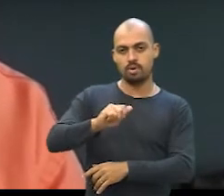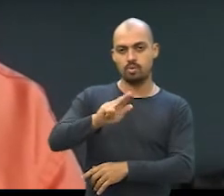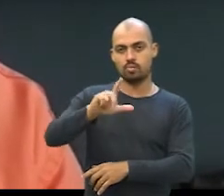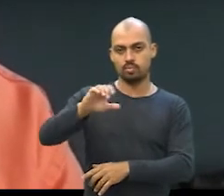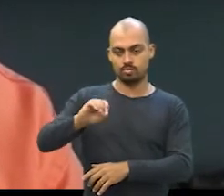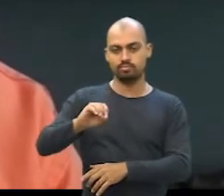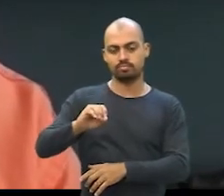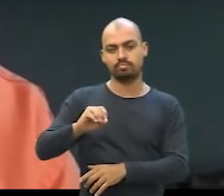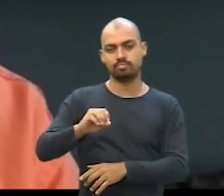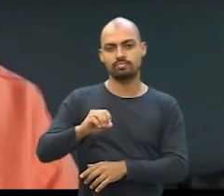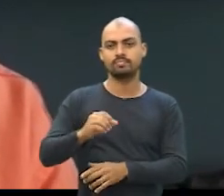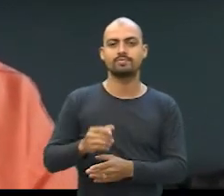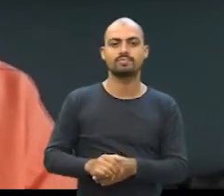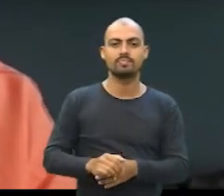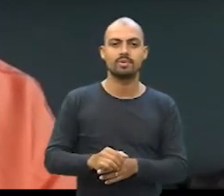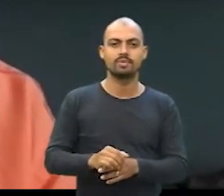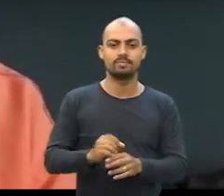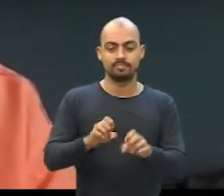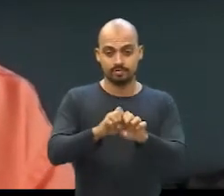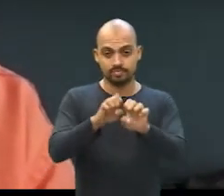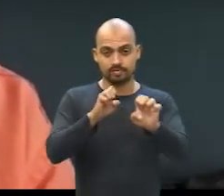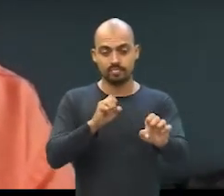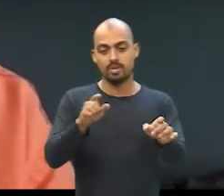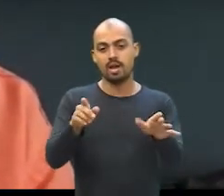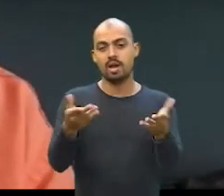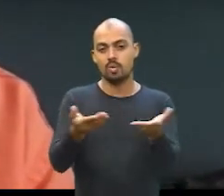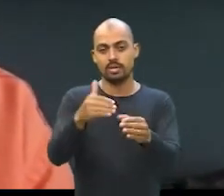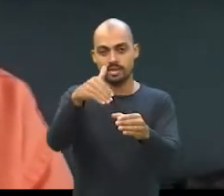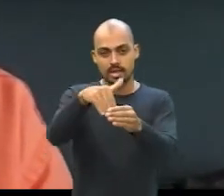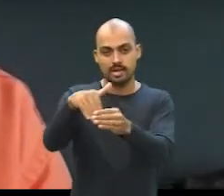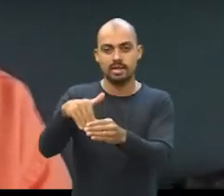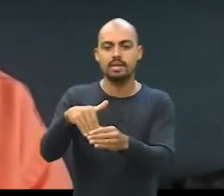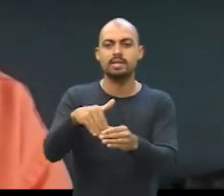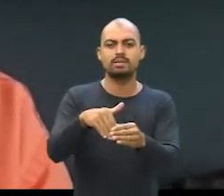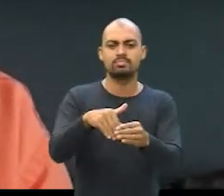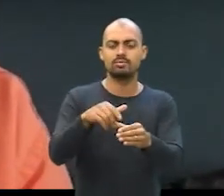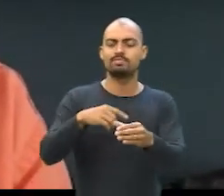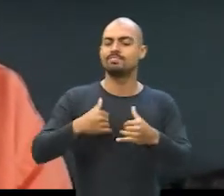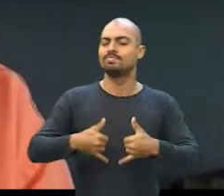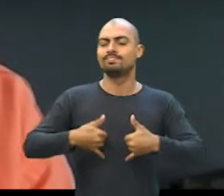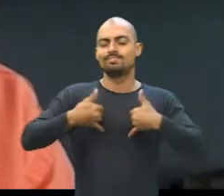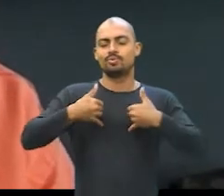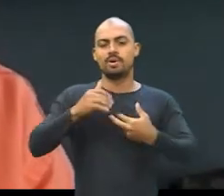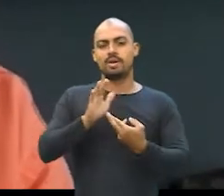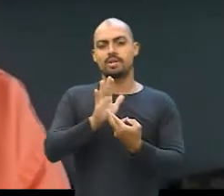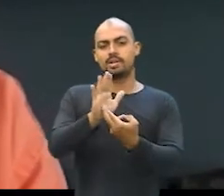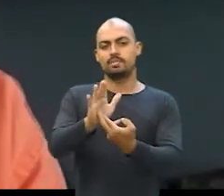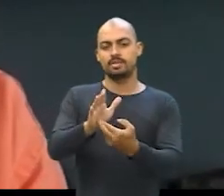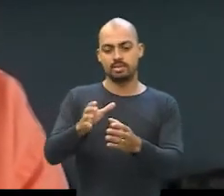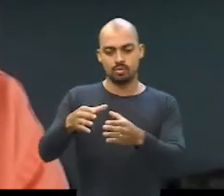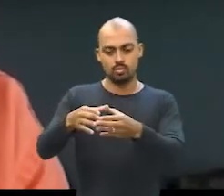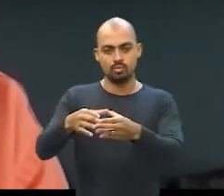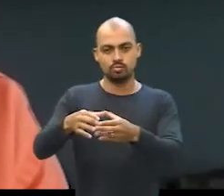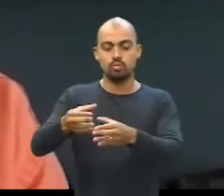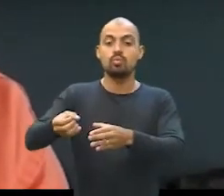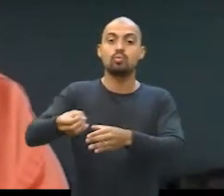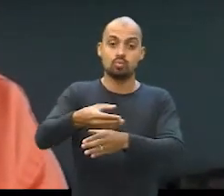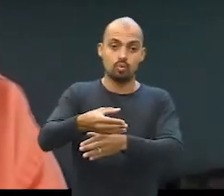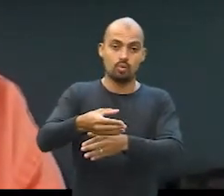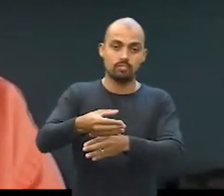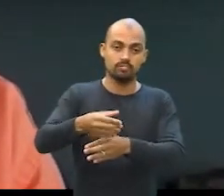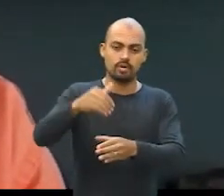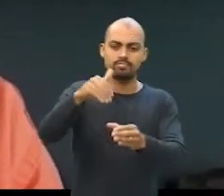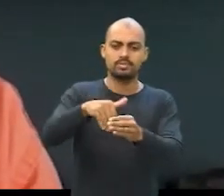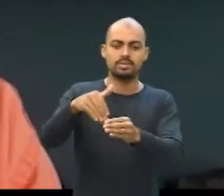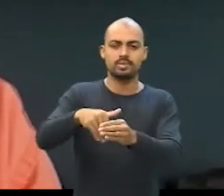Paulo Gaspar, arquiteto e agora eleito vereador na Câmara Municipal de Campinas. Tenho o maior orgulho de representar o Partido